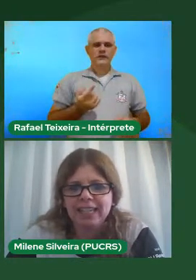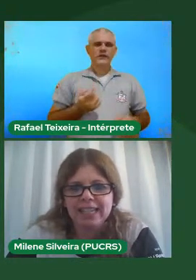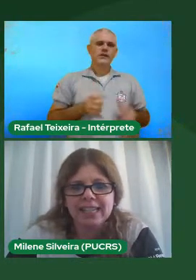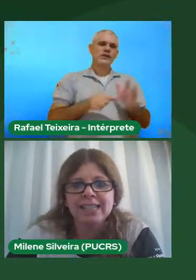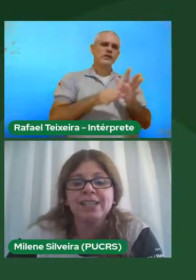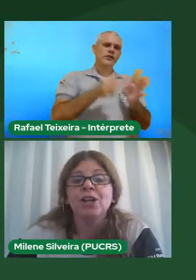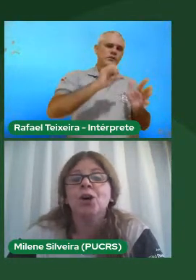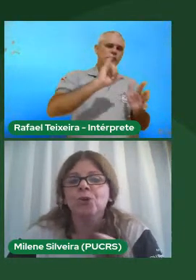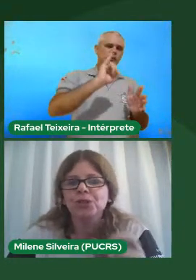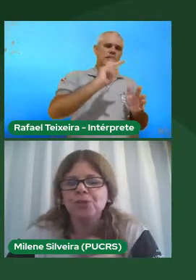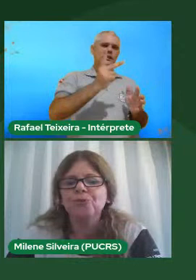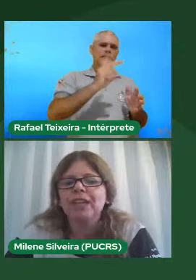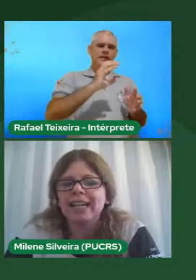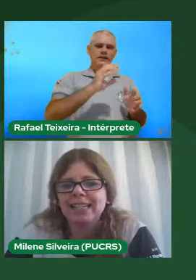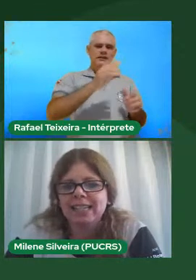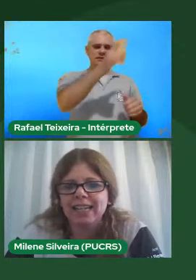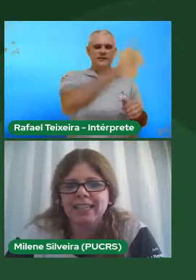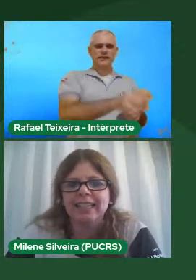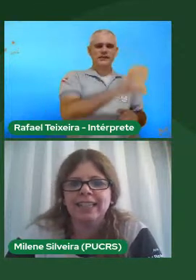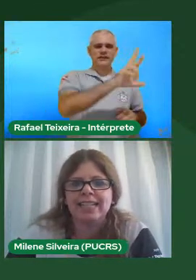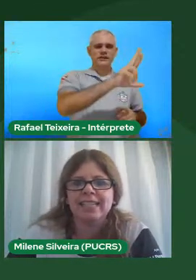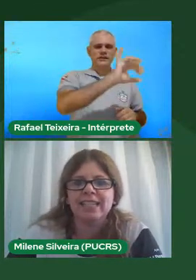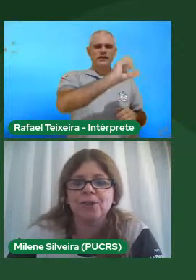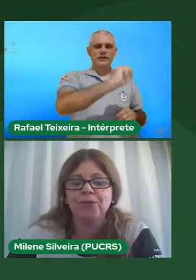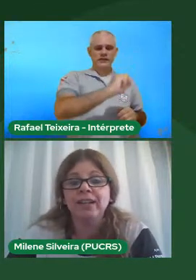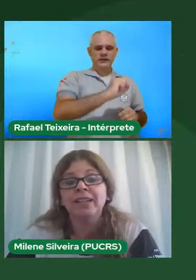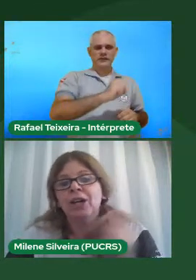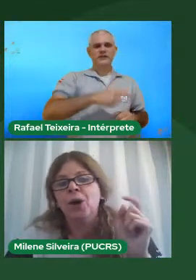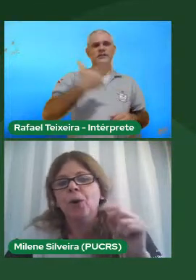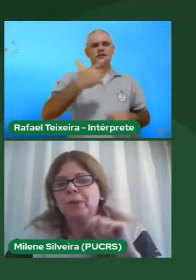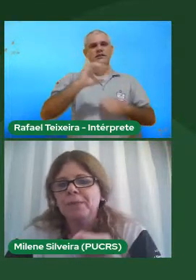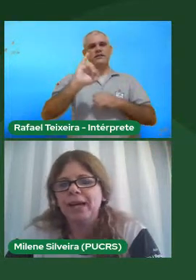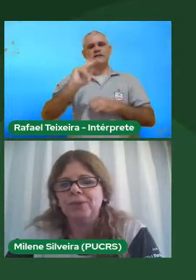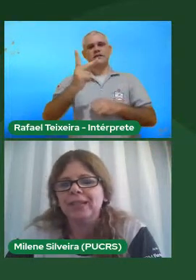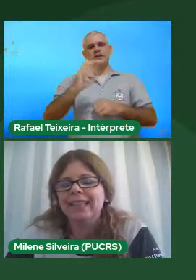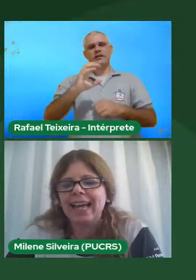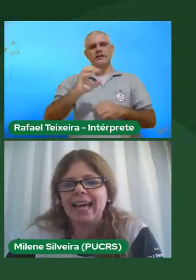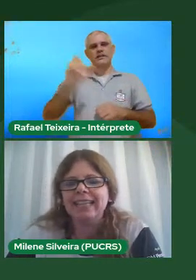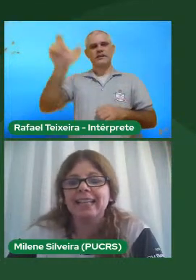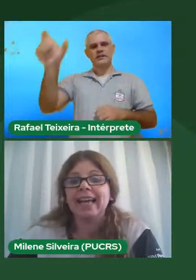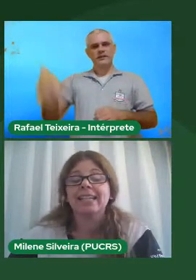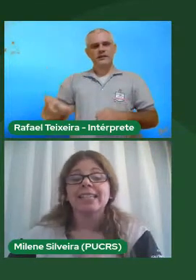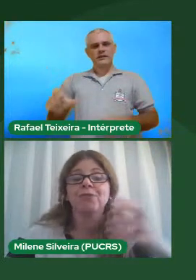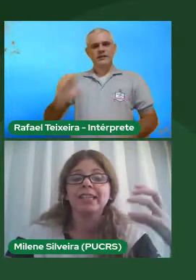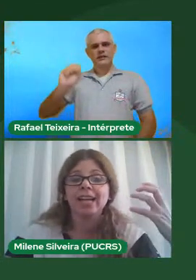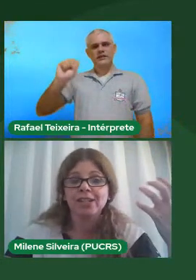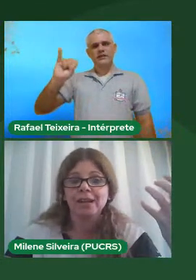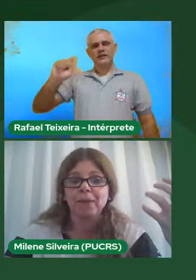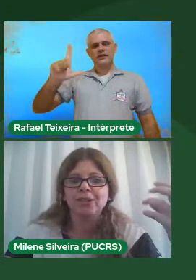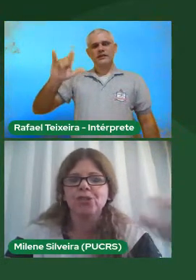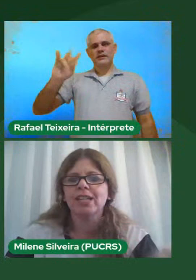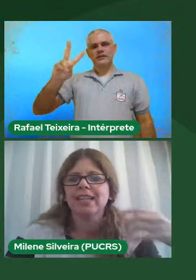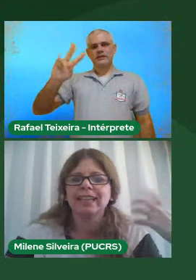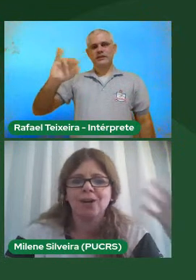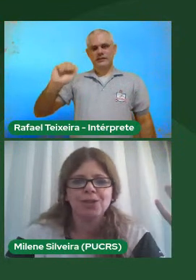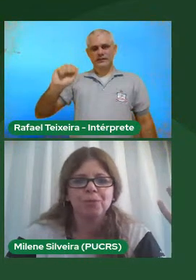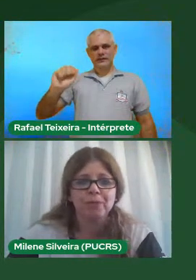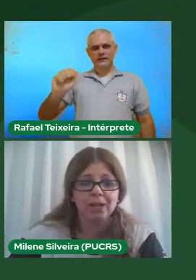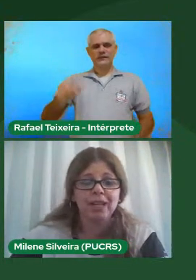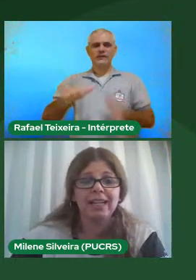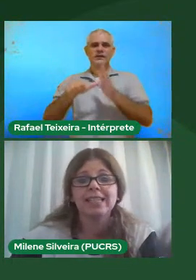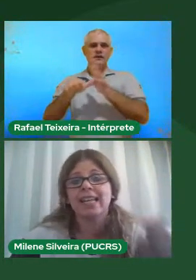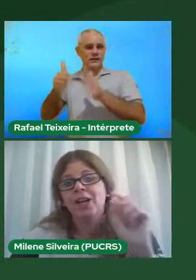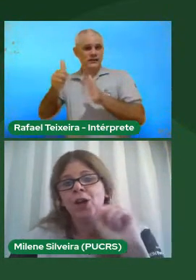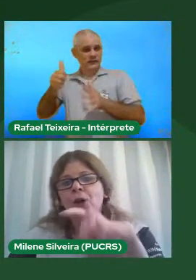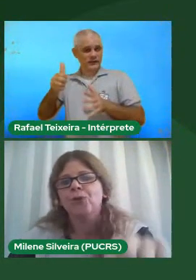do Cris, o segundo IHC da Silvia, o primeiro do André e da Tassi. Na verdade, essa parte de resgatar o seu